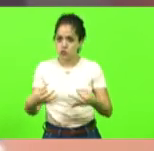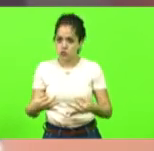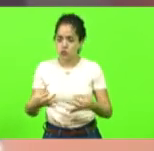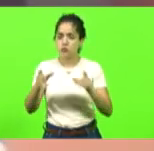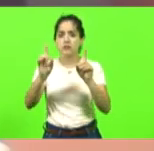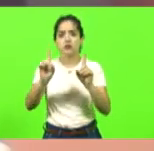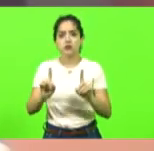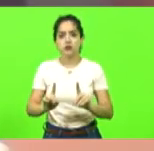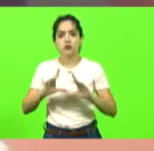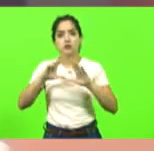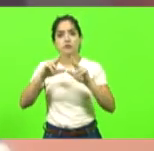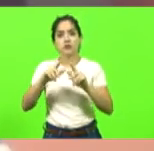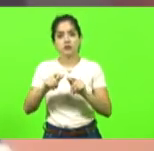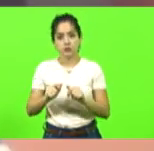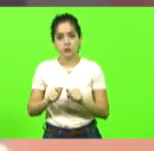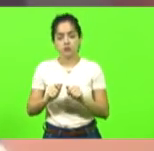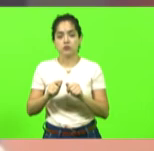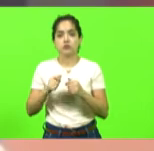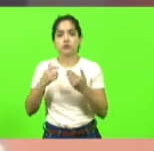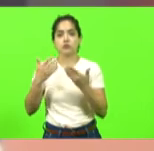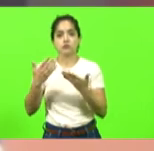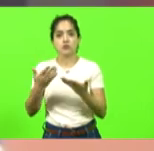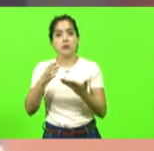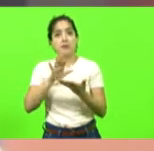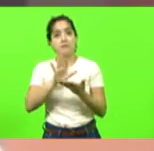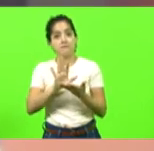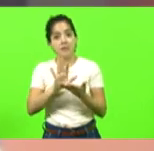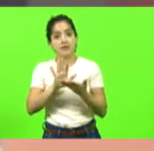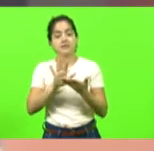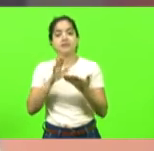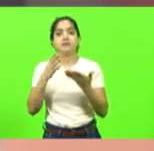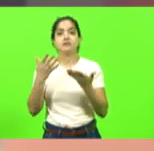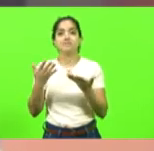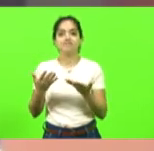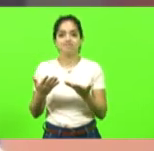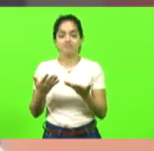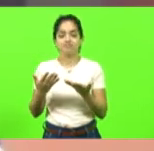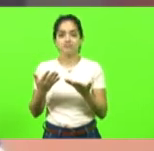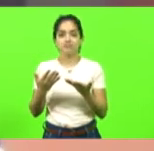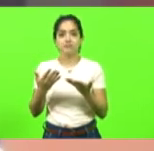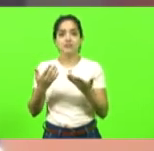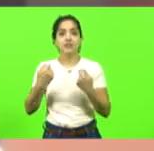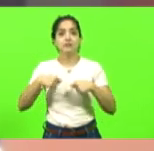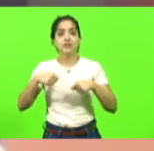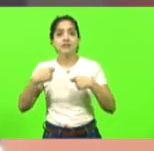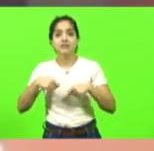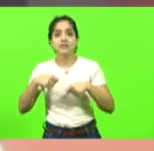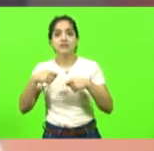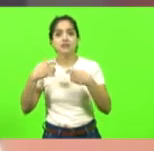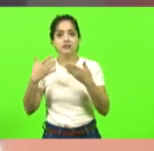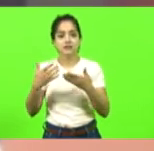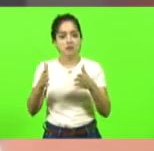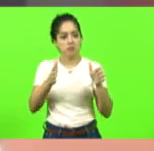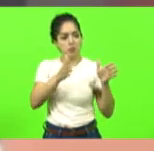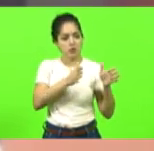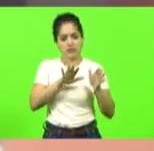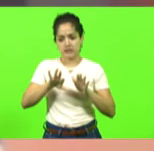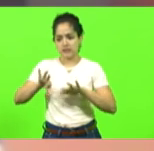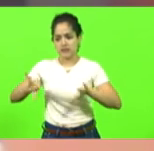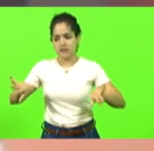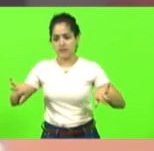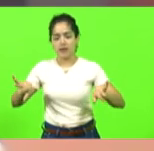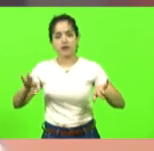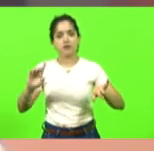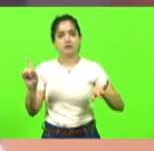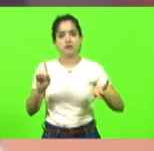para todos e todas. Mas, para isso, não pode ficar o ecossistema de um lado e o ser humano do